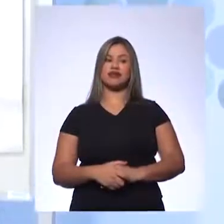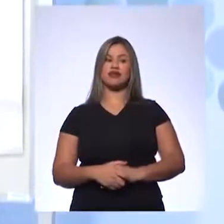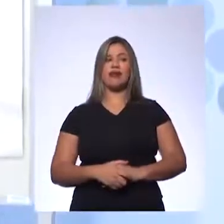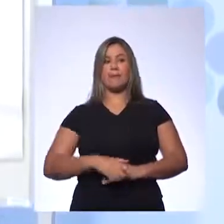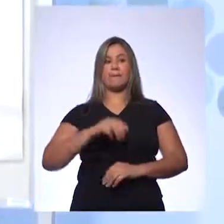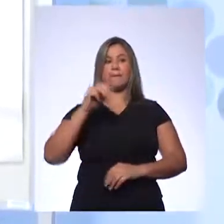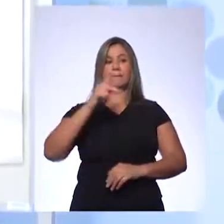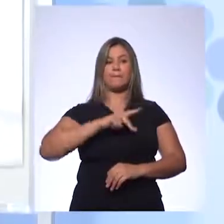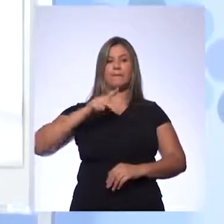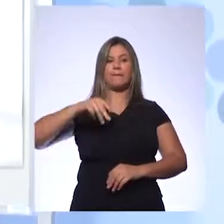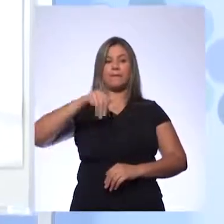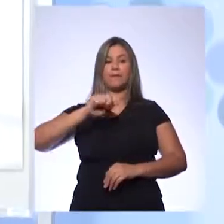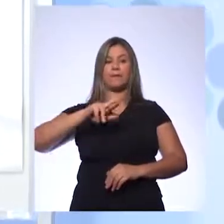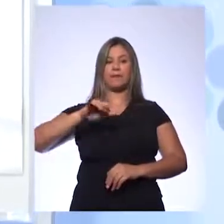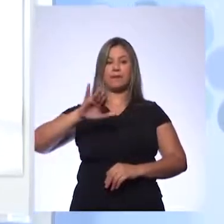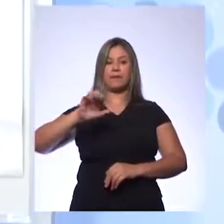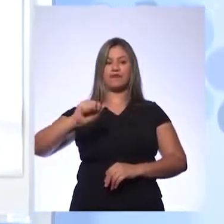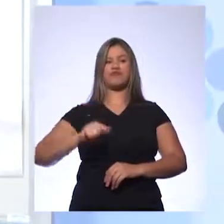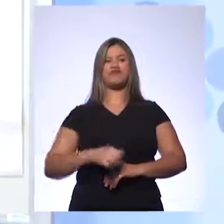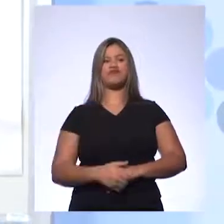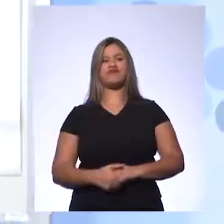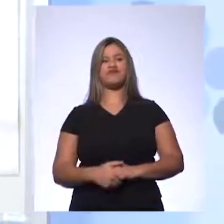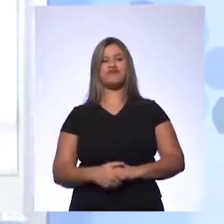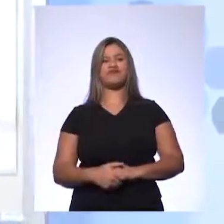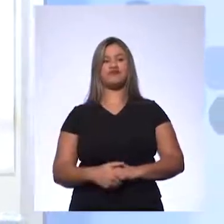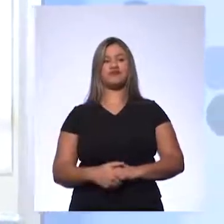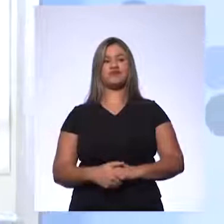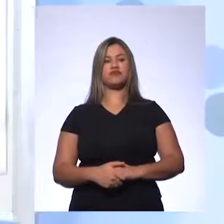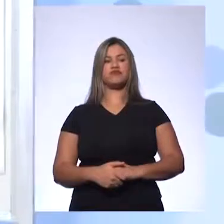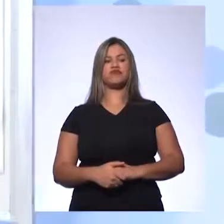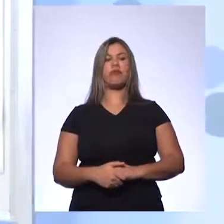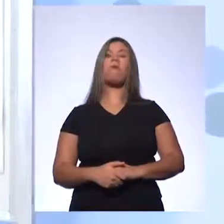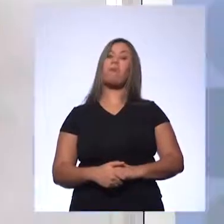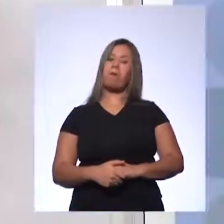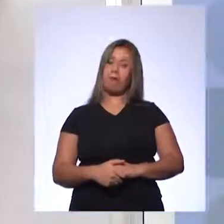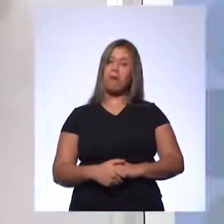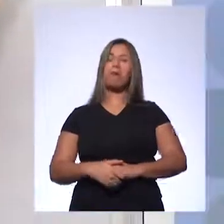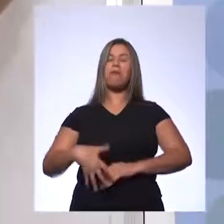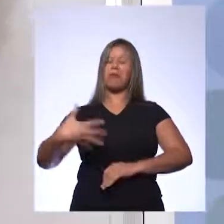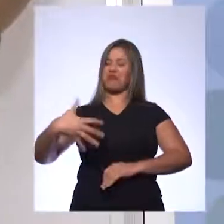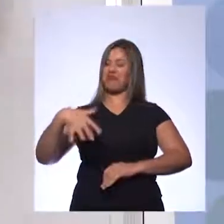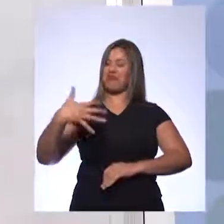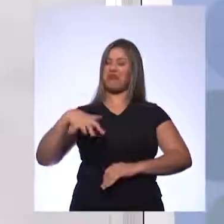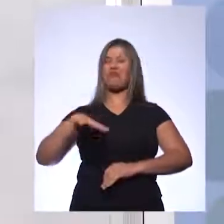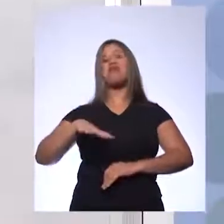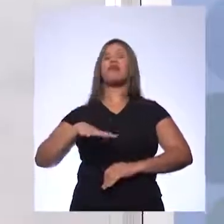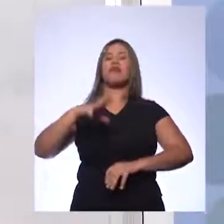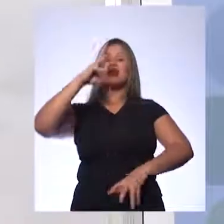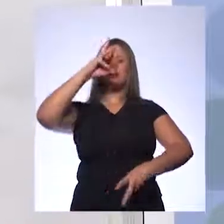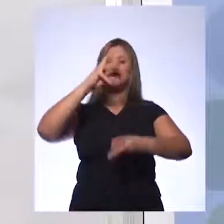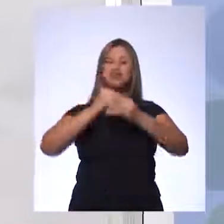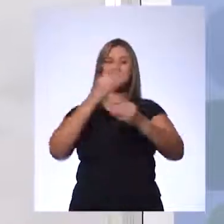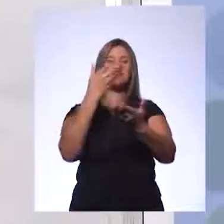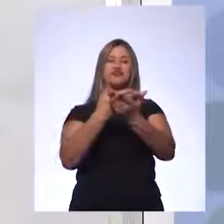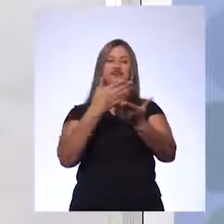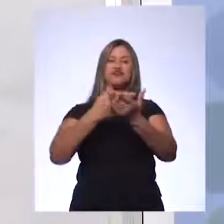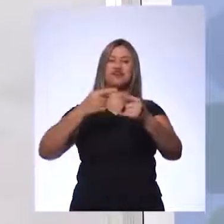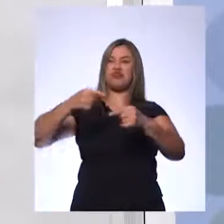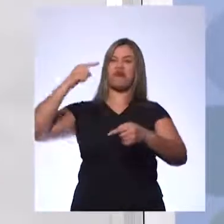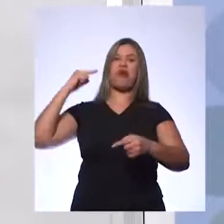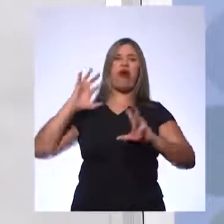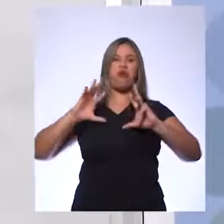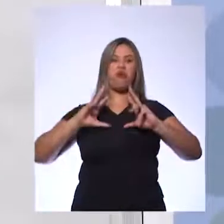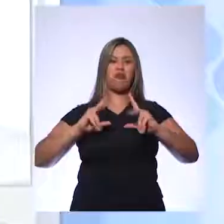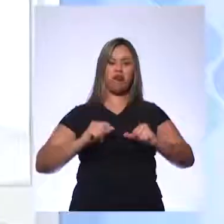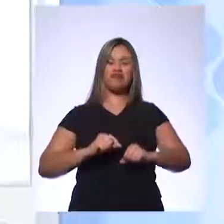aqui cristianismo Acho que até aqui nós conseguimos contemplar toda a aula passada então